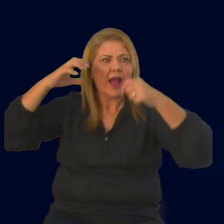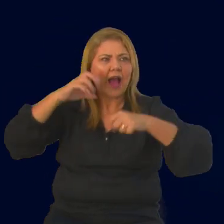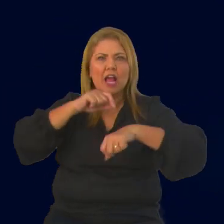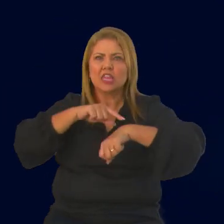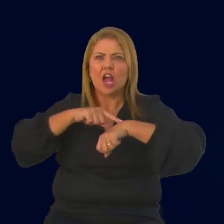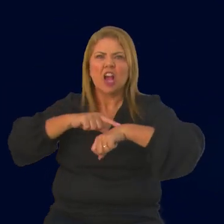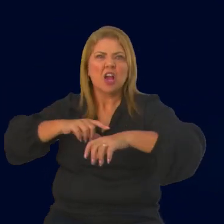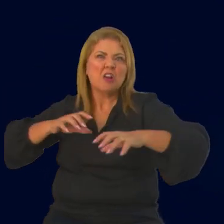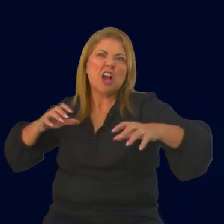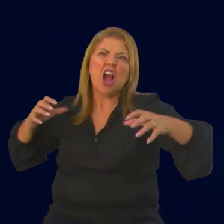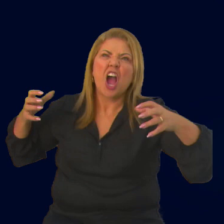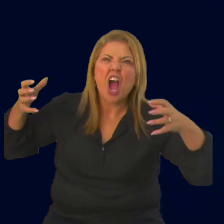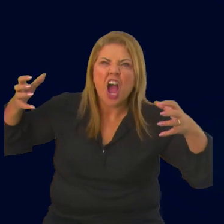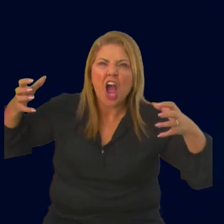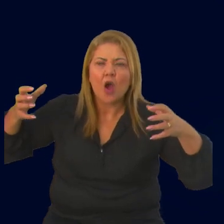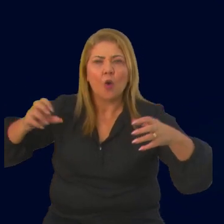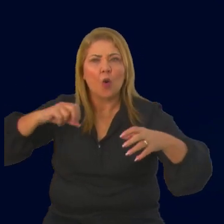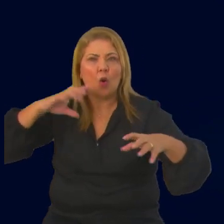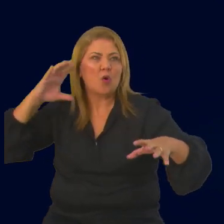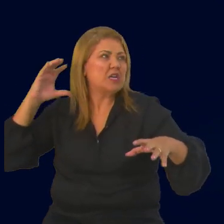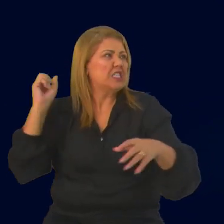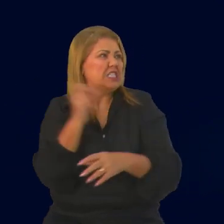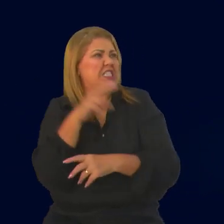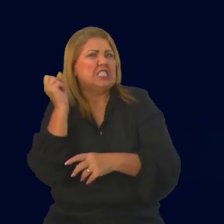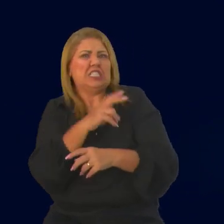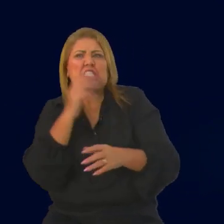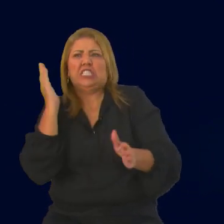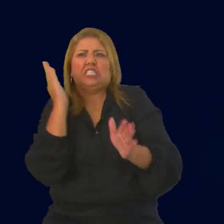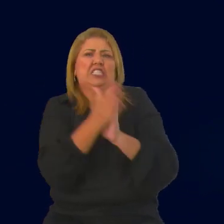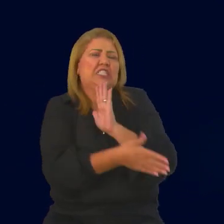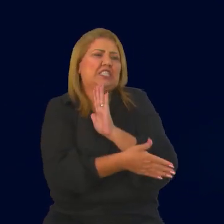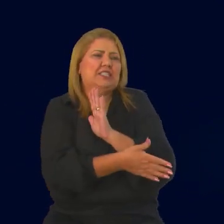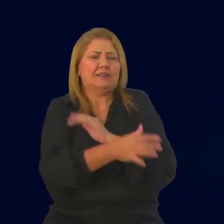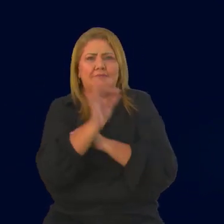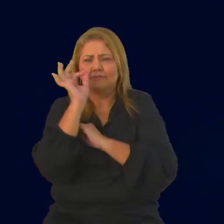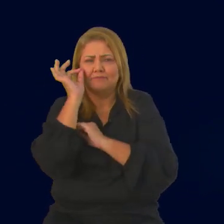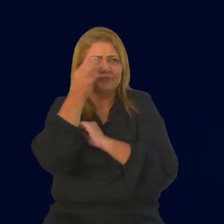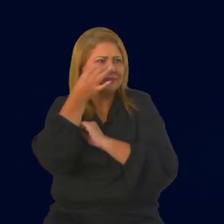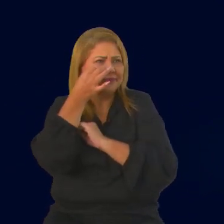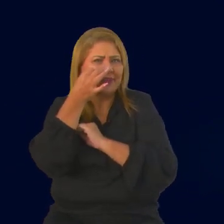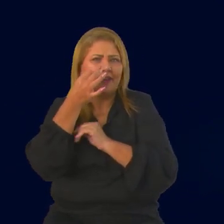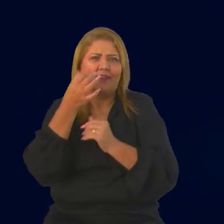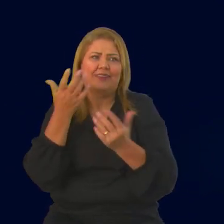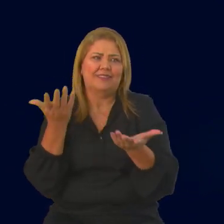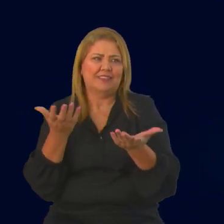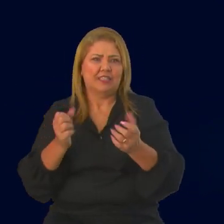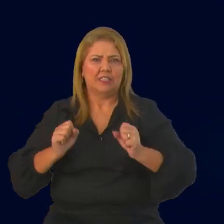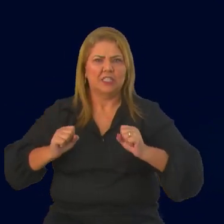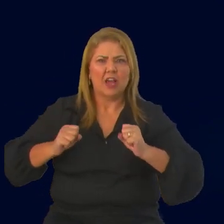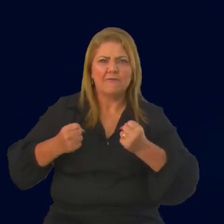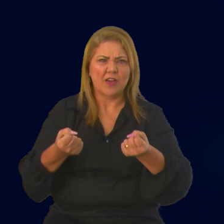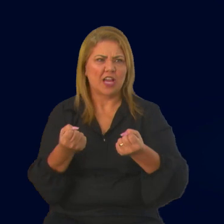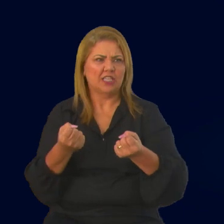Ou fugiam, em fração de segundos, luta, fuga, defesa ou ataque.